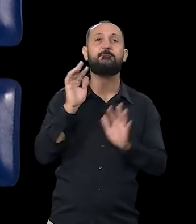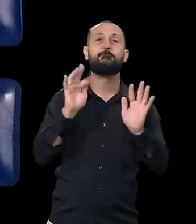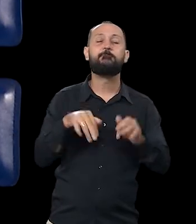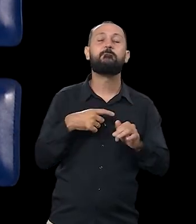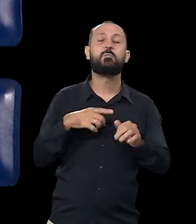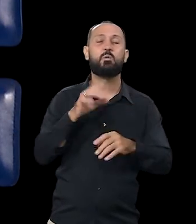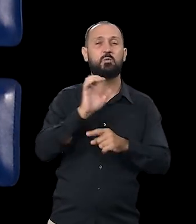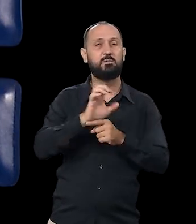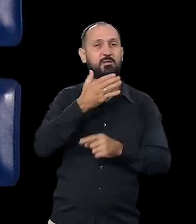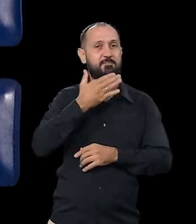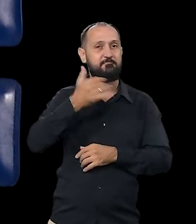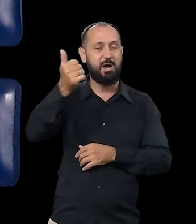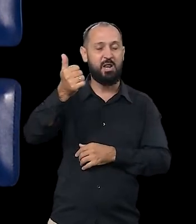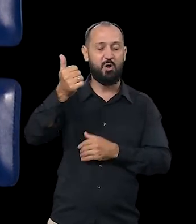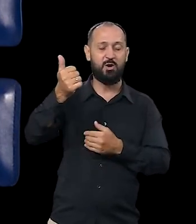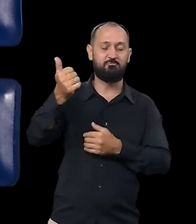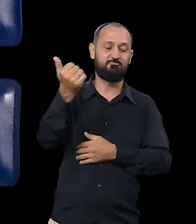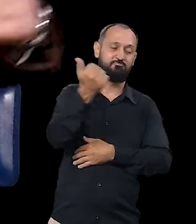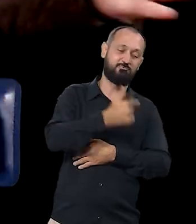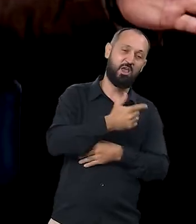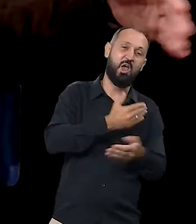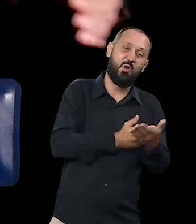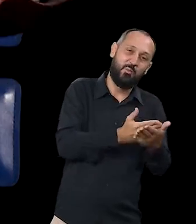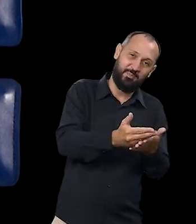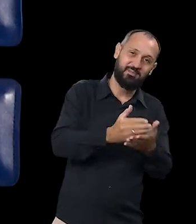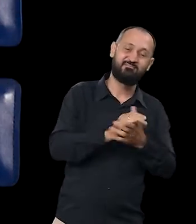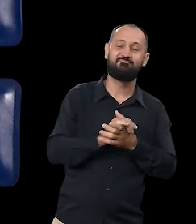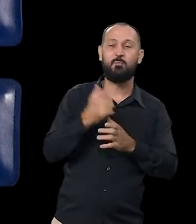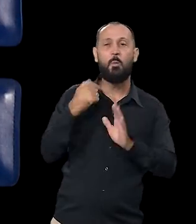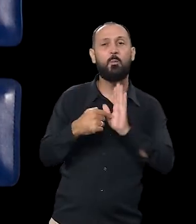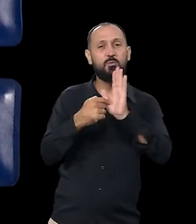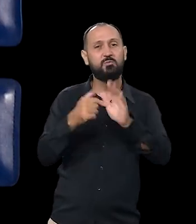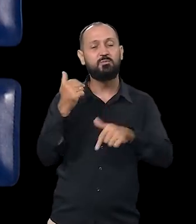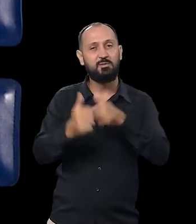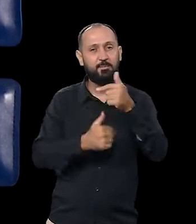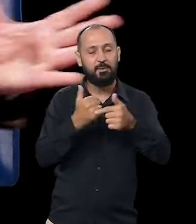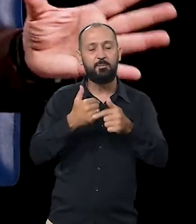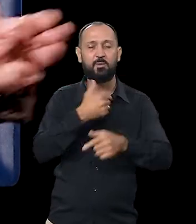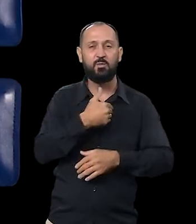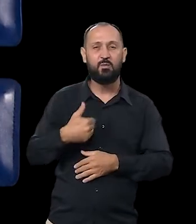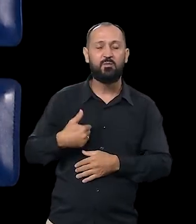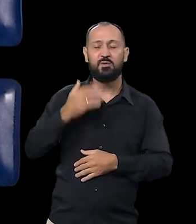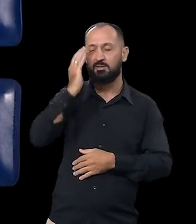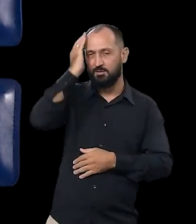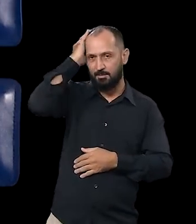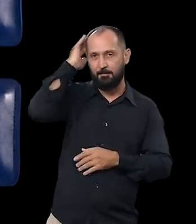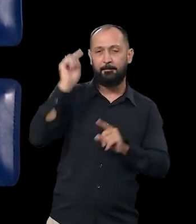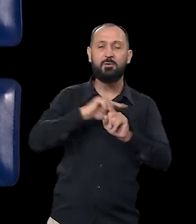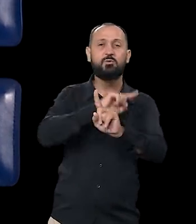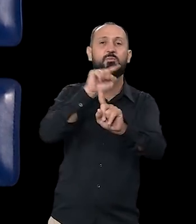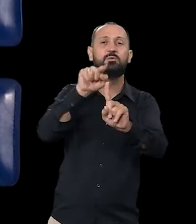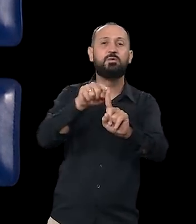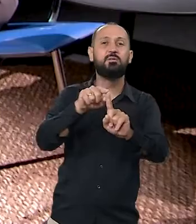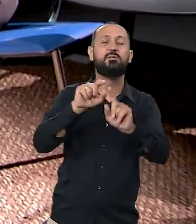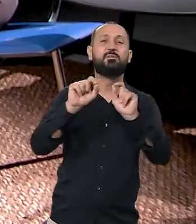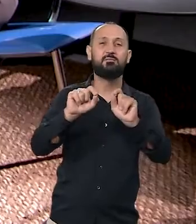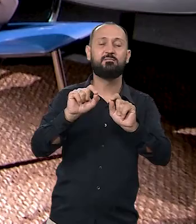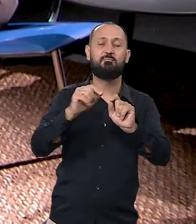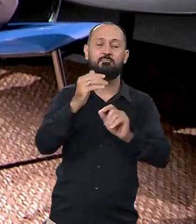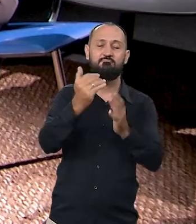nós entregaremos um estado muito melhor do que foi recebido, embora, obviamente, destacando o grande trabalho desenvolvido pelo governador Reinaldo, mas a meta